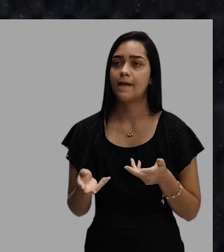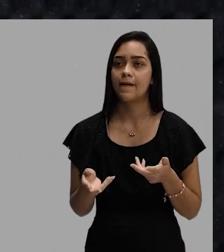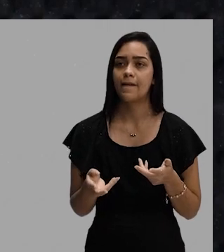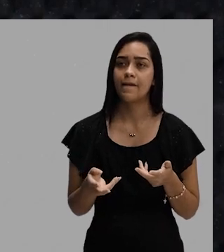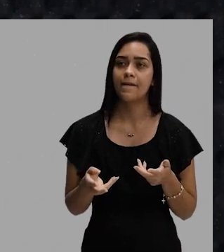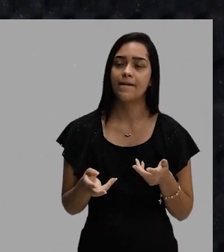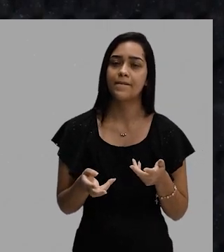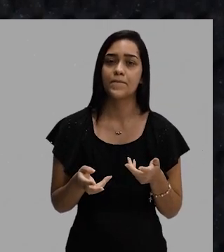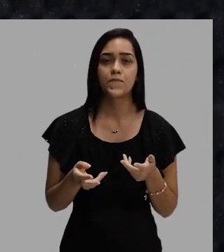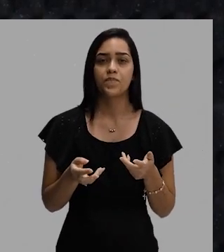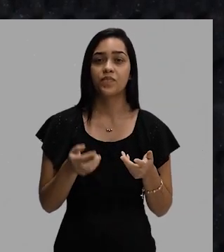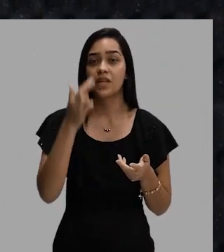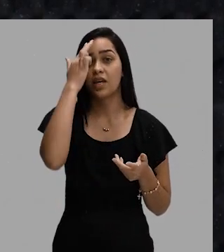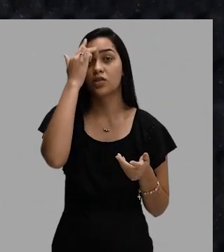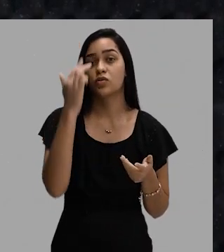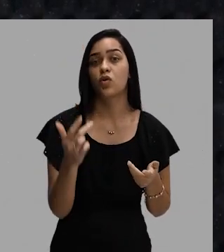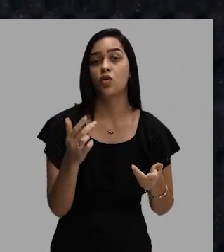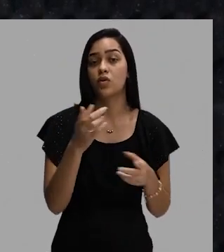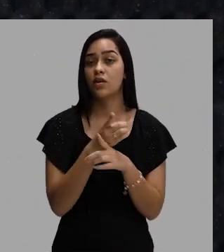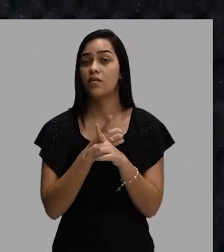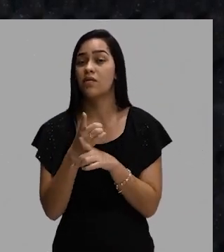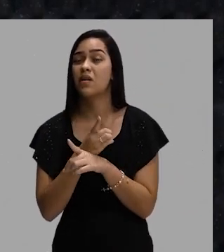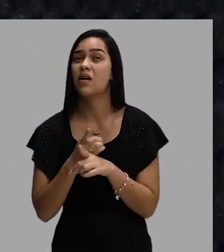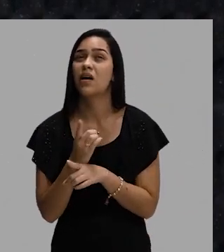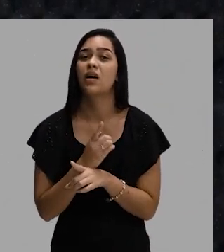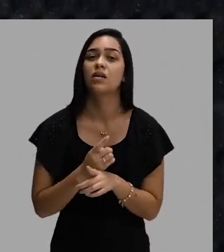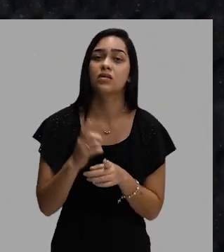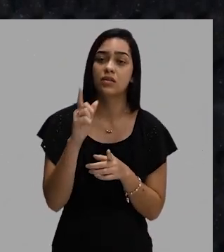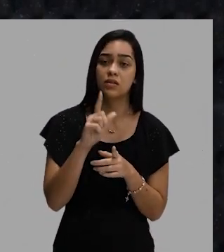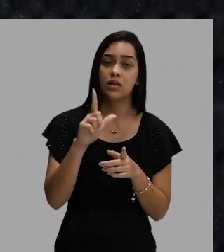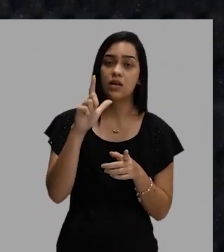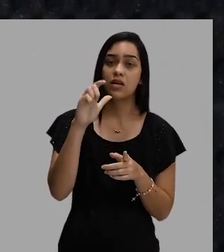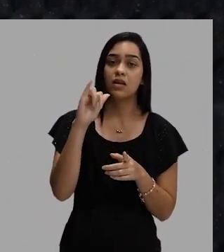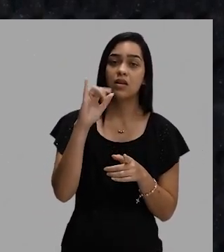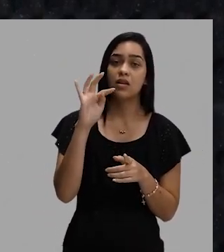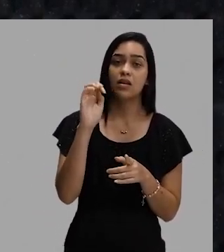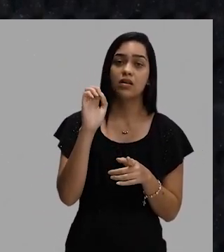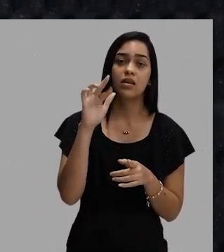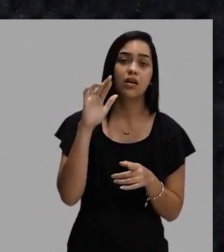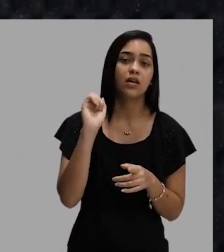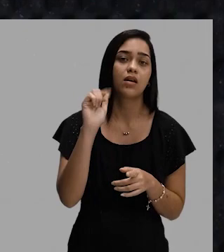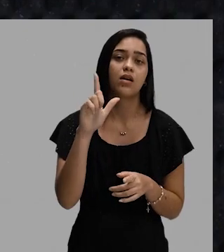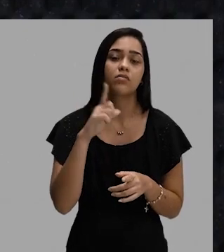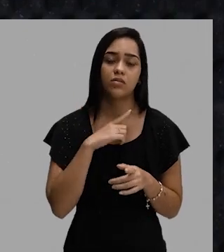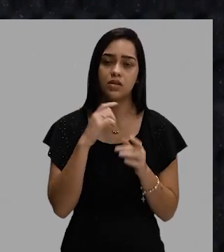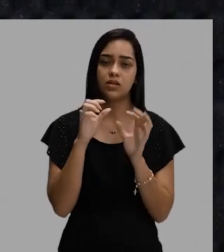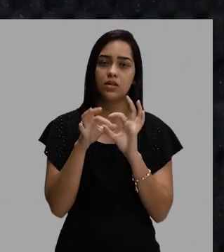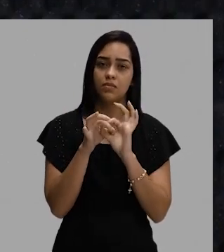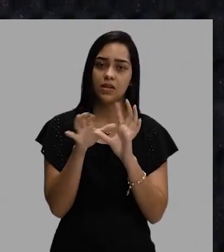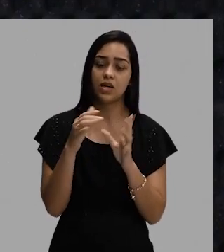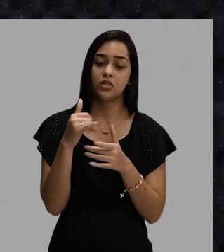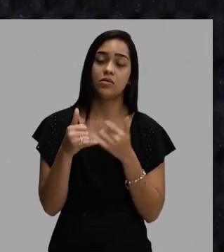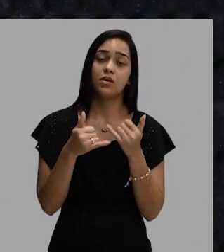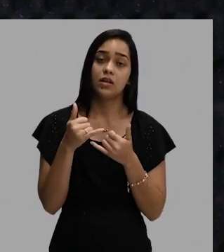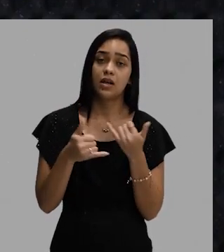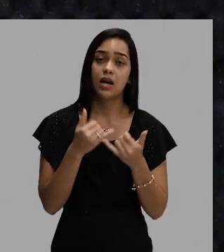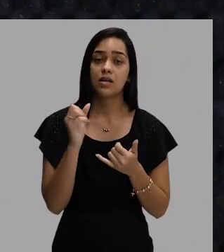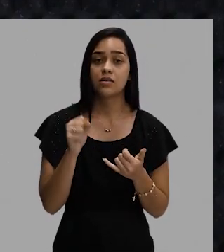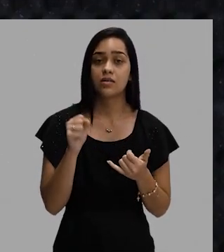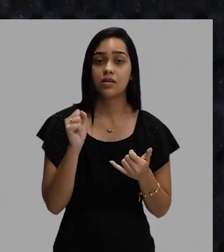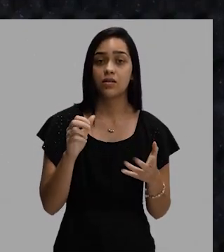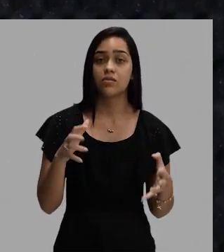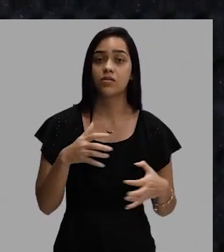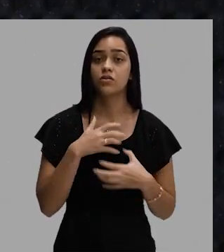é ficção, tem aquilo que é real, tem aquilo que é literal. A poesia nos dá essa liberdade de brincar com